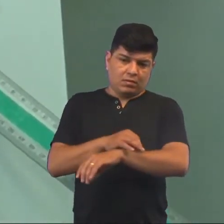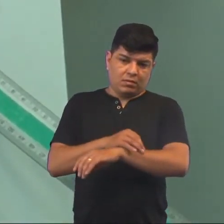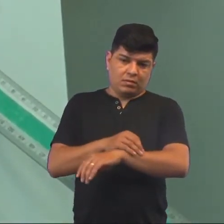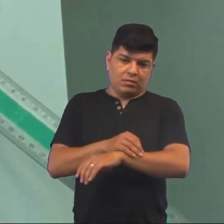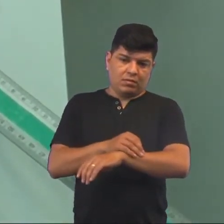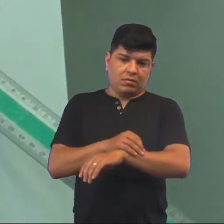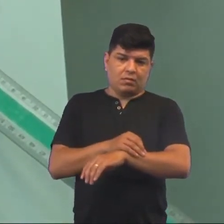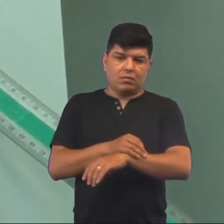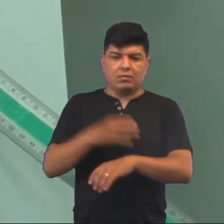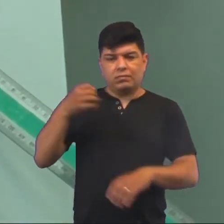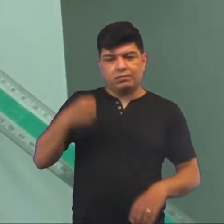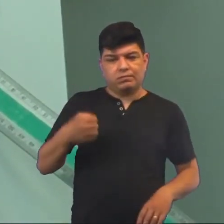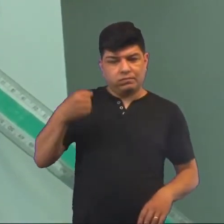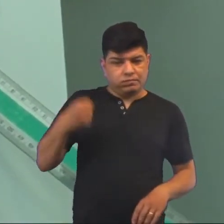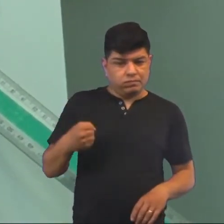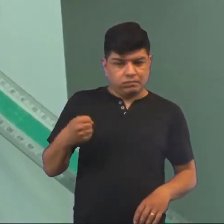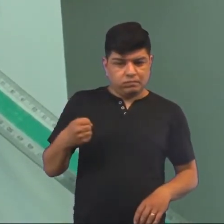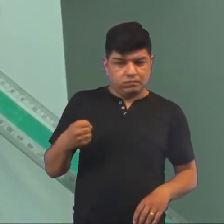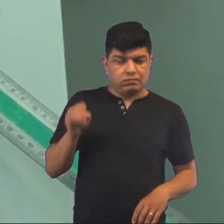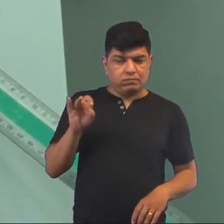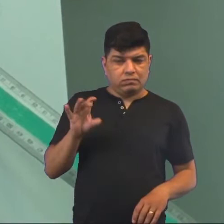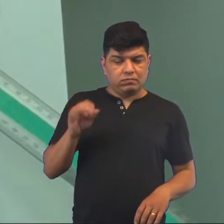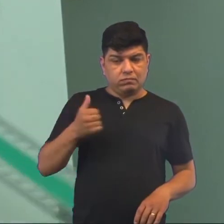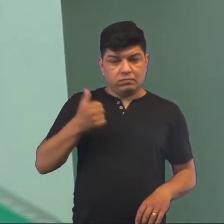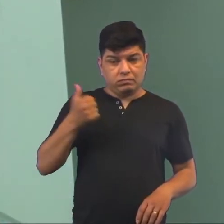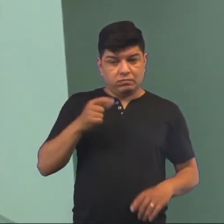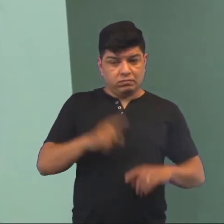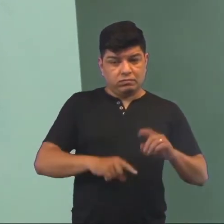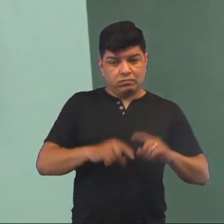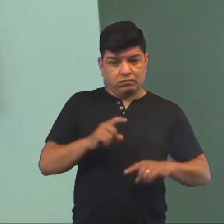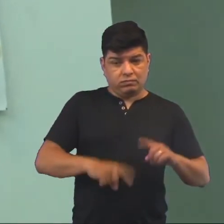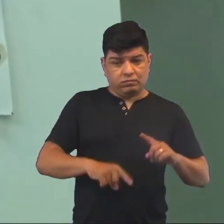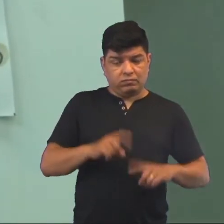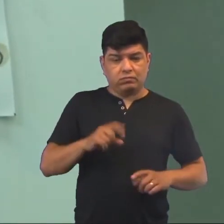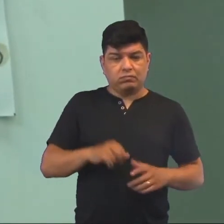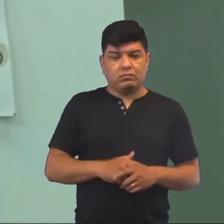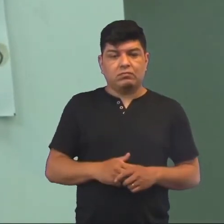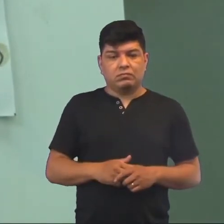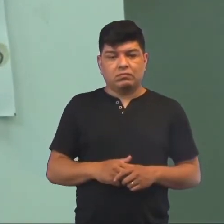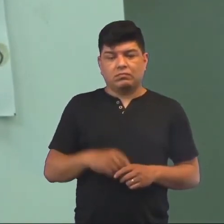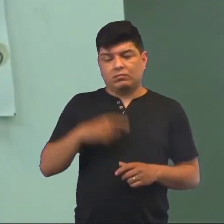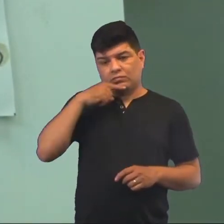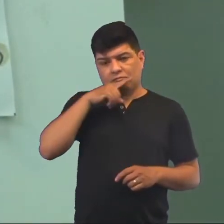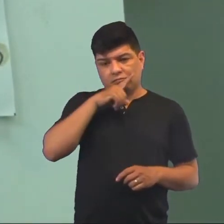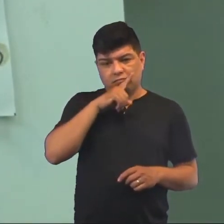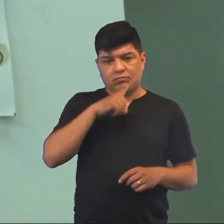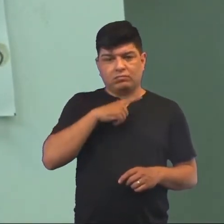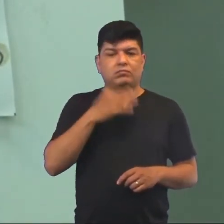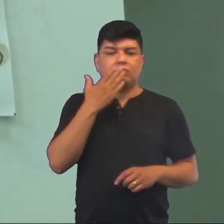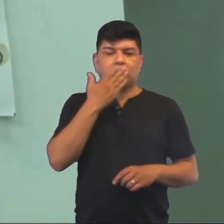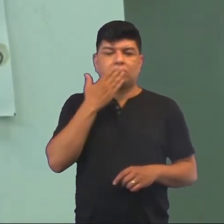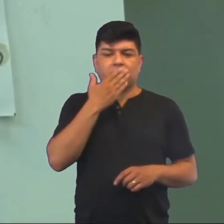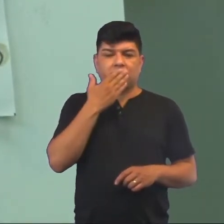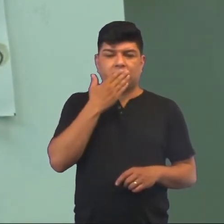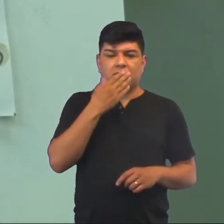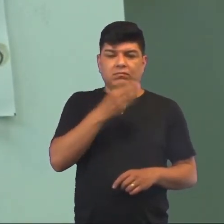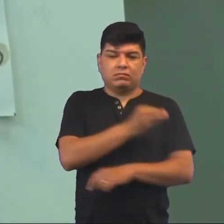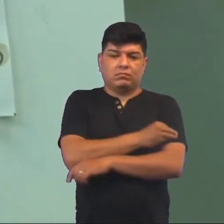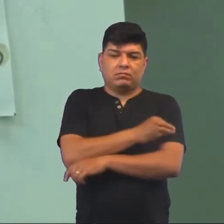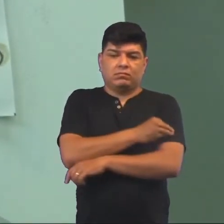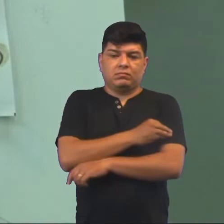tenho aqui o leite. Eu só estou citando a matéria-prima, olha só, observe. Aqui é a cana-de-açúcar, da cana-de-açúcar eu tenho o açúcar e o